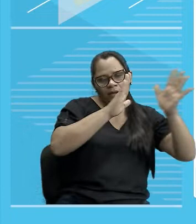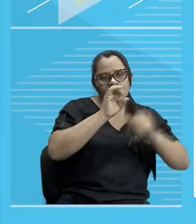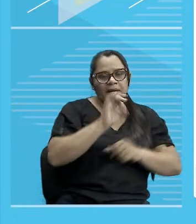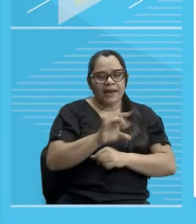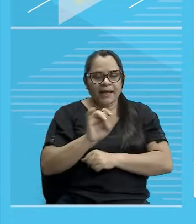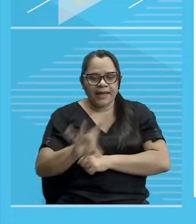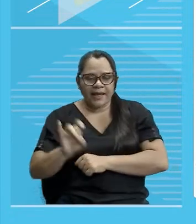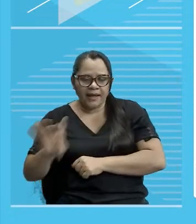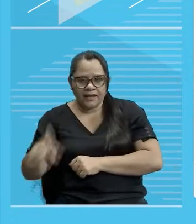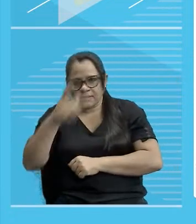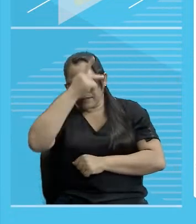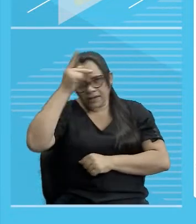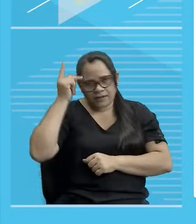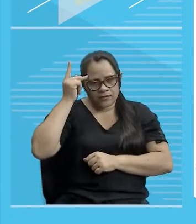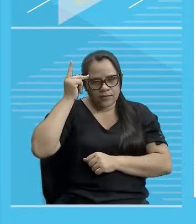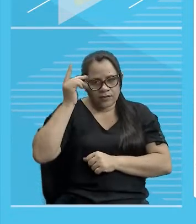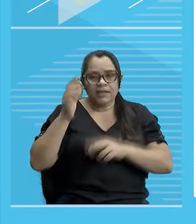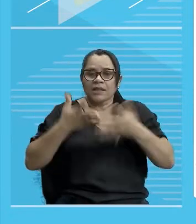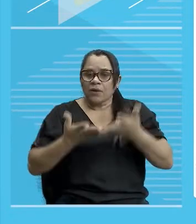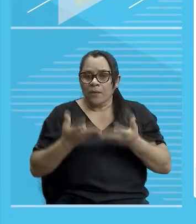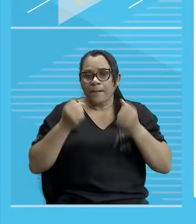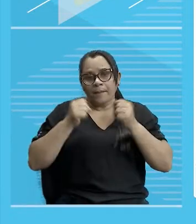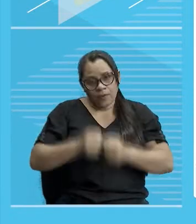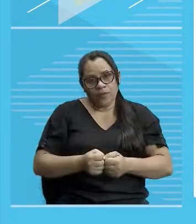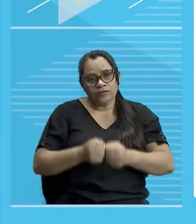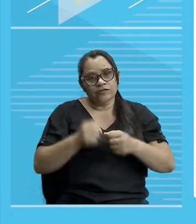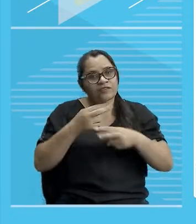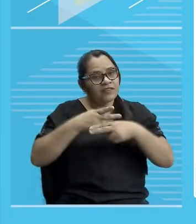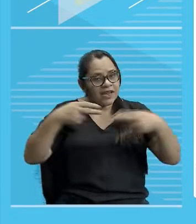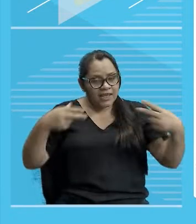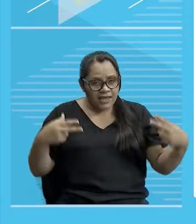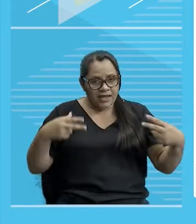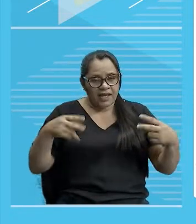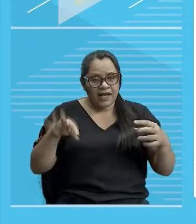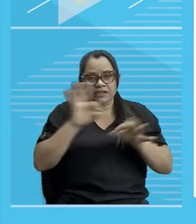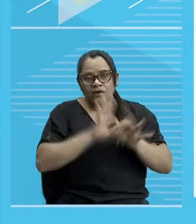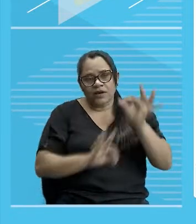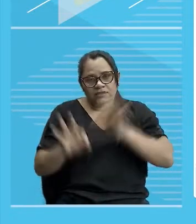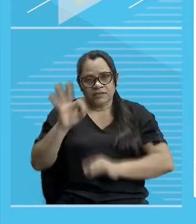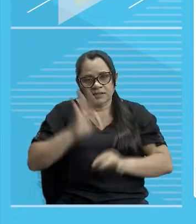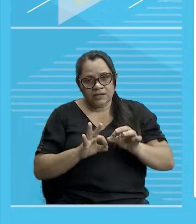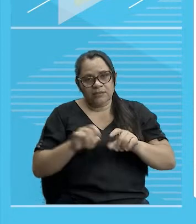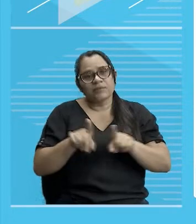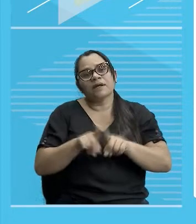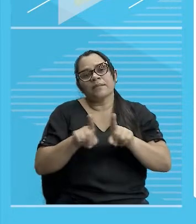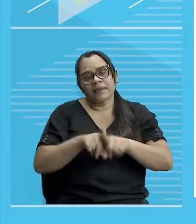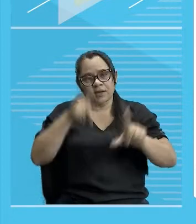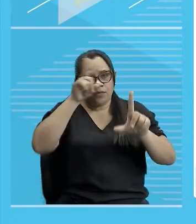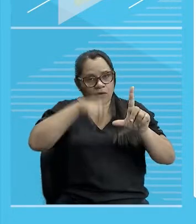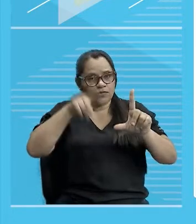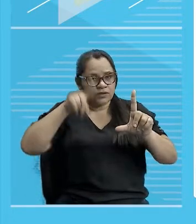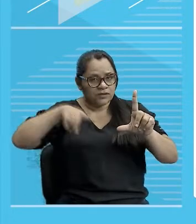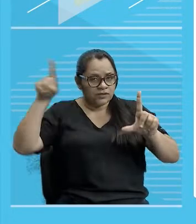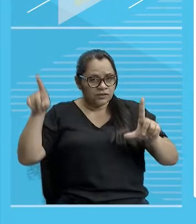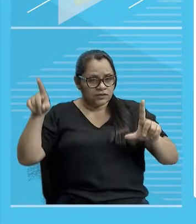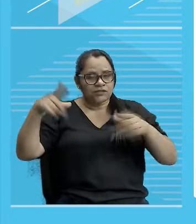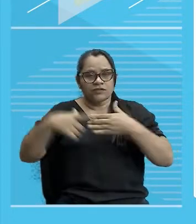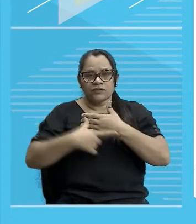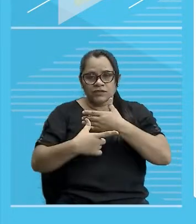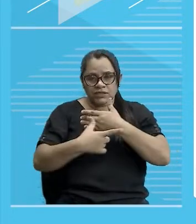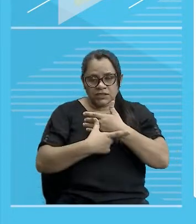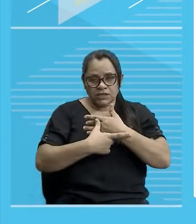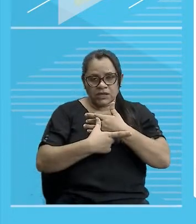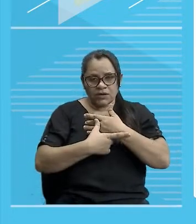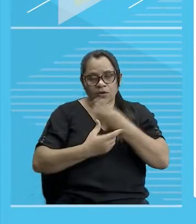podem variar de formato simples como os calendários até os cronogramas de produção utilizando